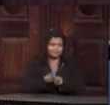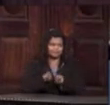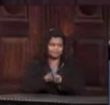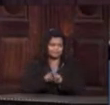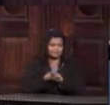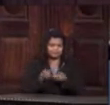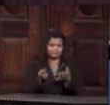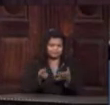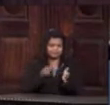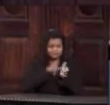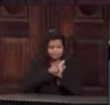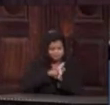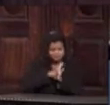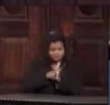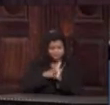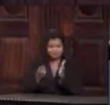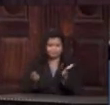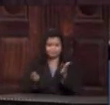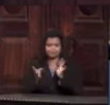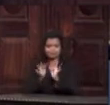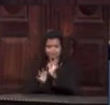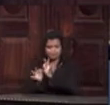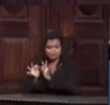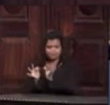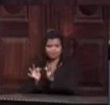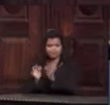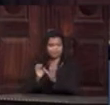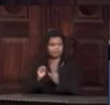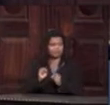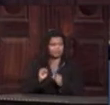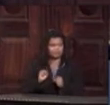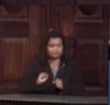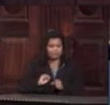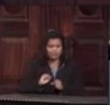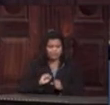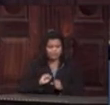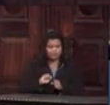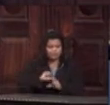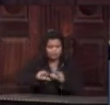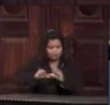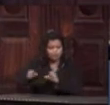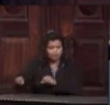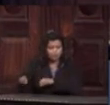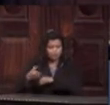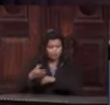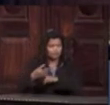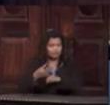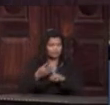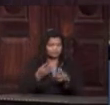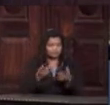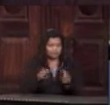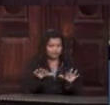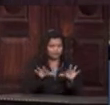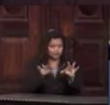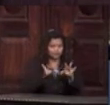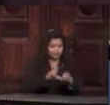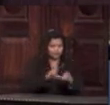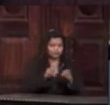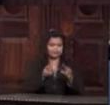todas elas sofrendo um contingenciamento uma política de inanição